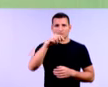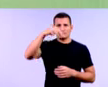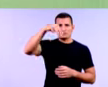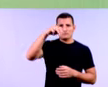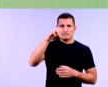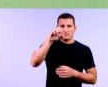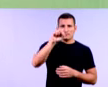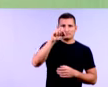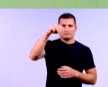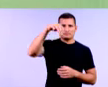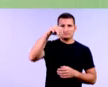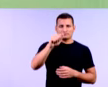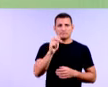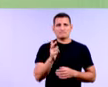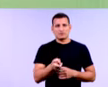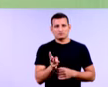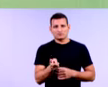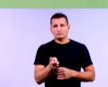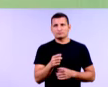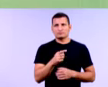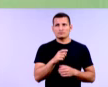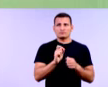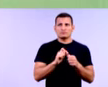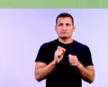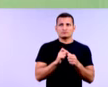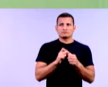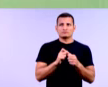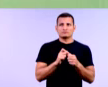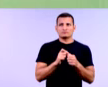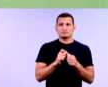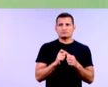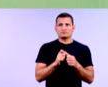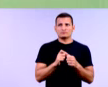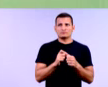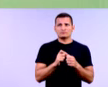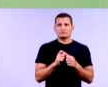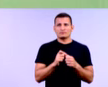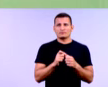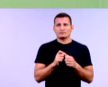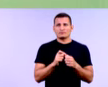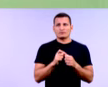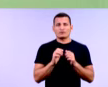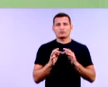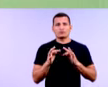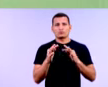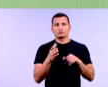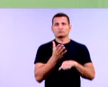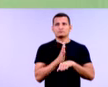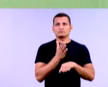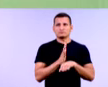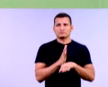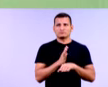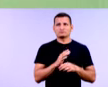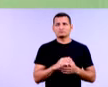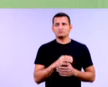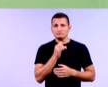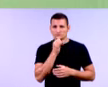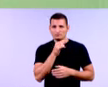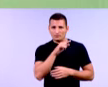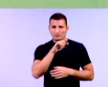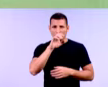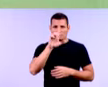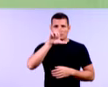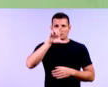mesma. Ela mesma fará toda a tarefa. Se fosse ele mesmo fará toda